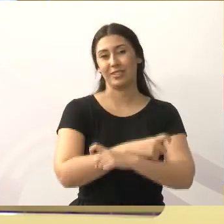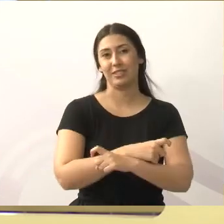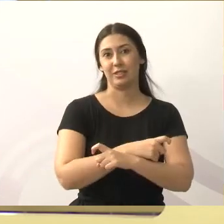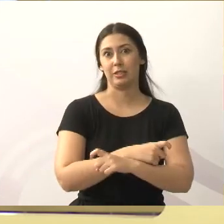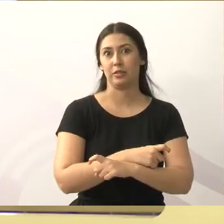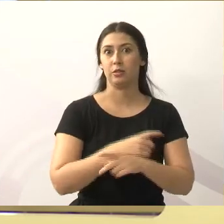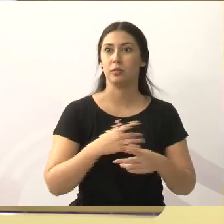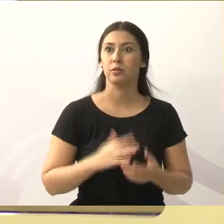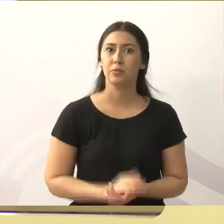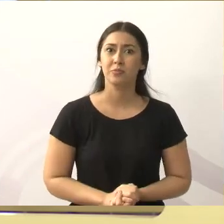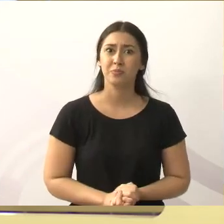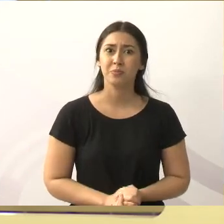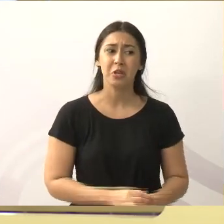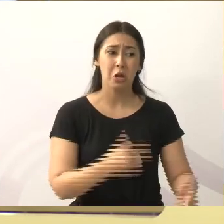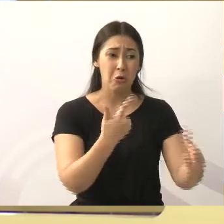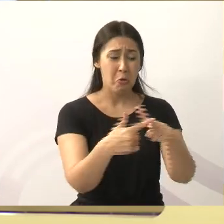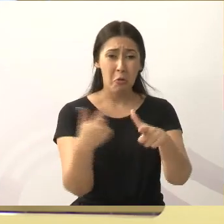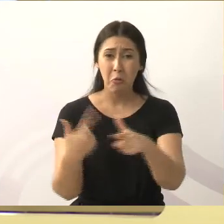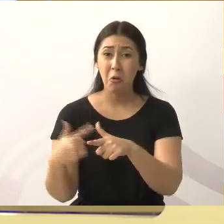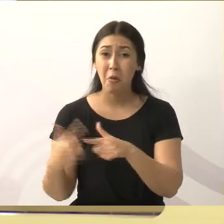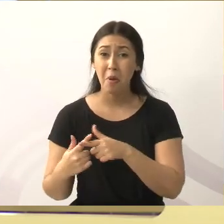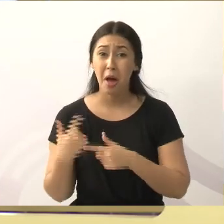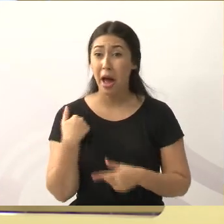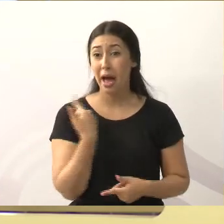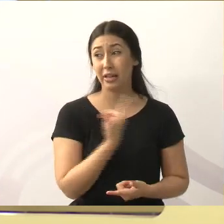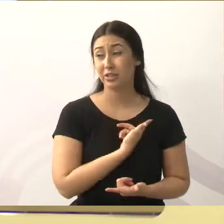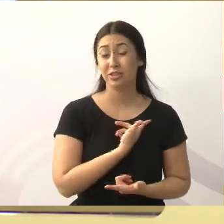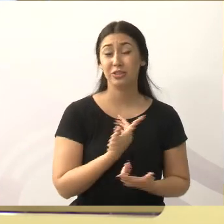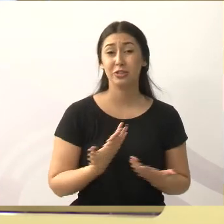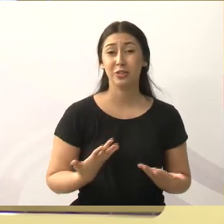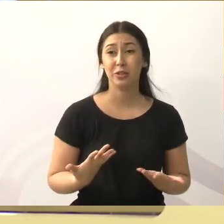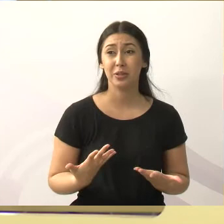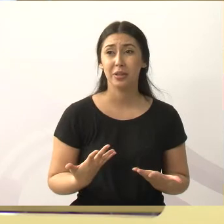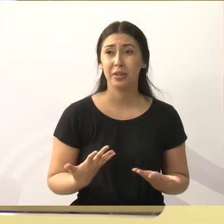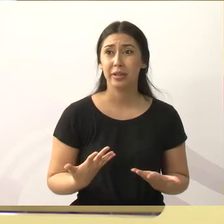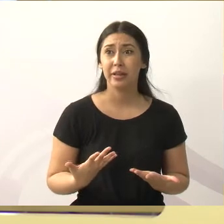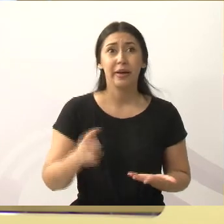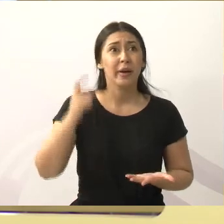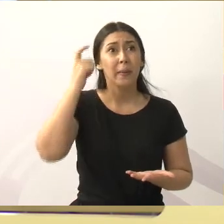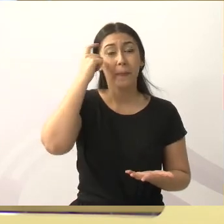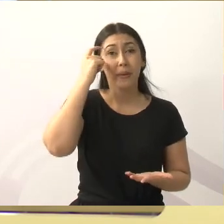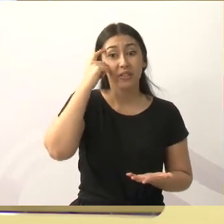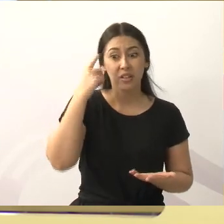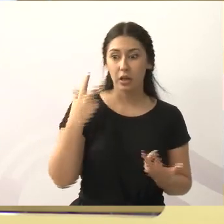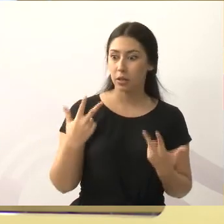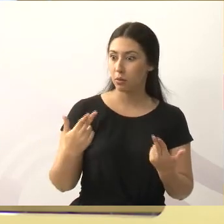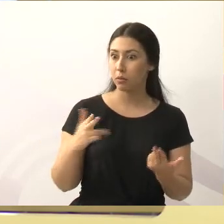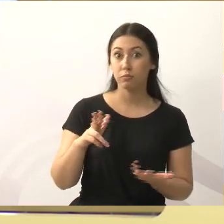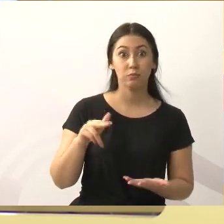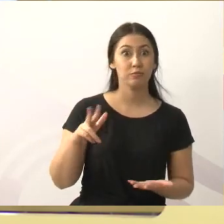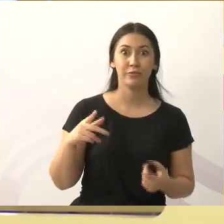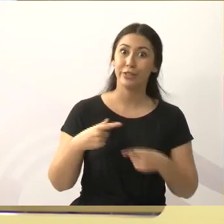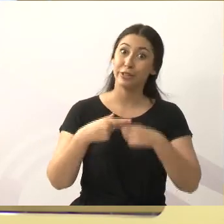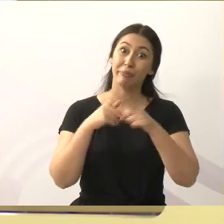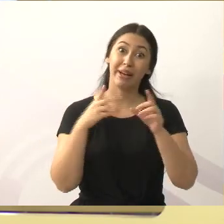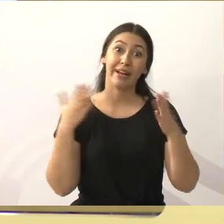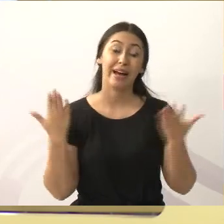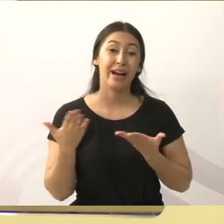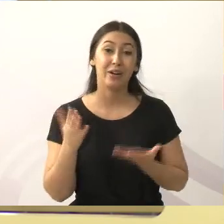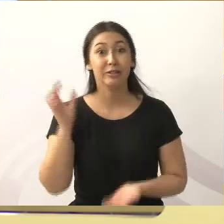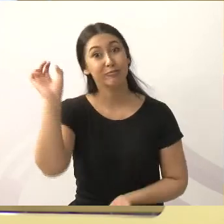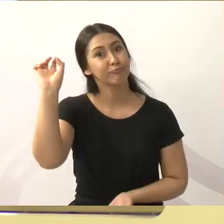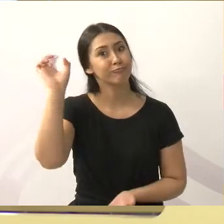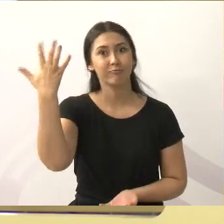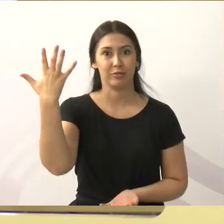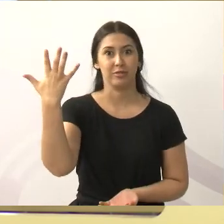difícil, é uma situação onde a gente nunca achava que ia se deparar com ela e hoje, infelizmente, está